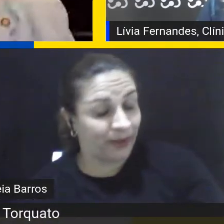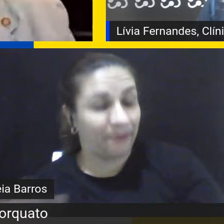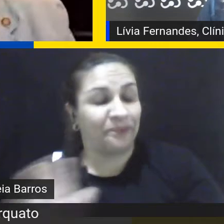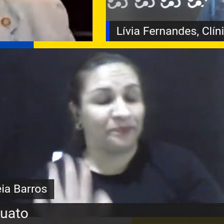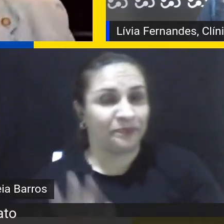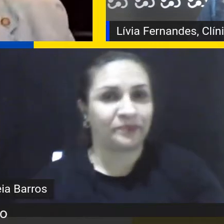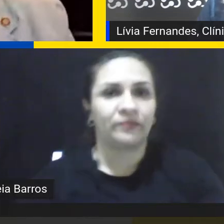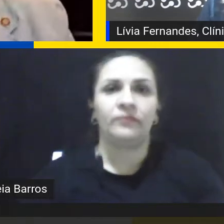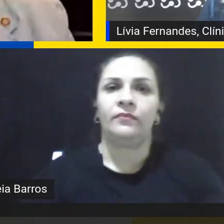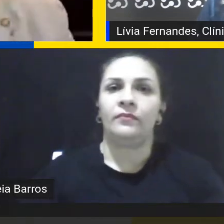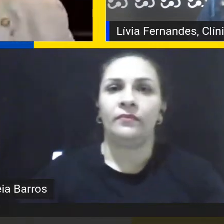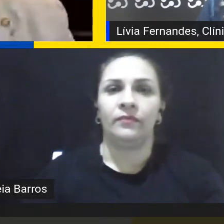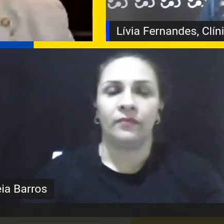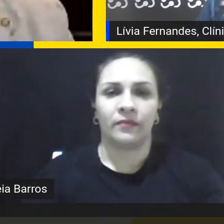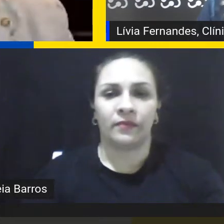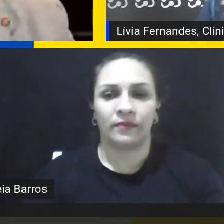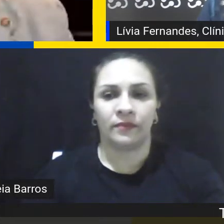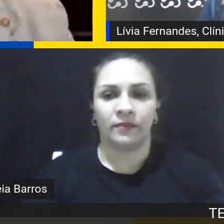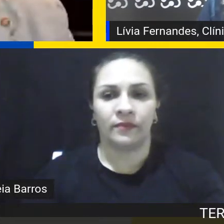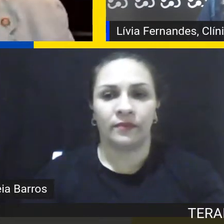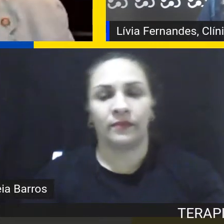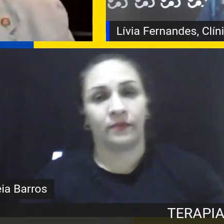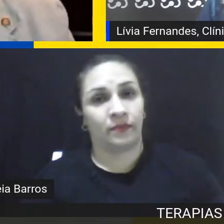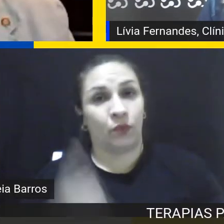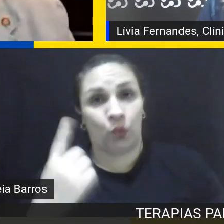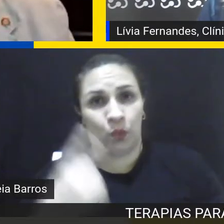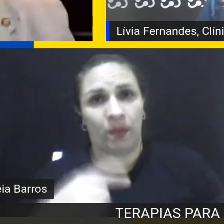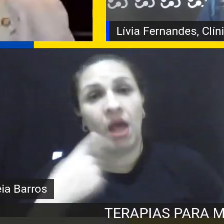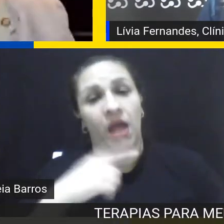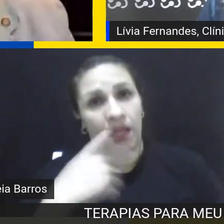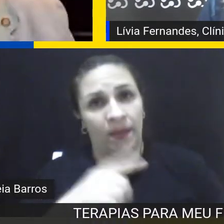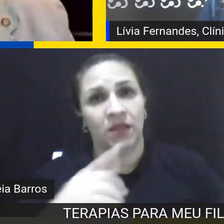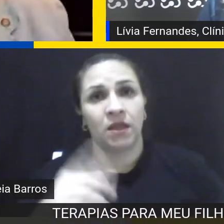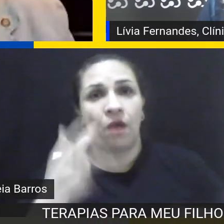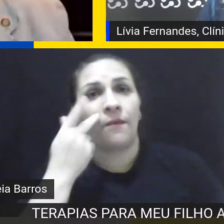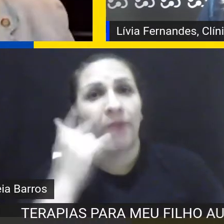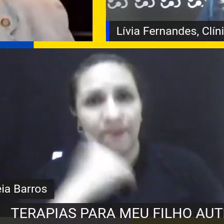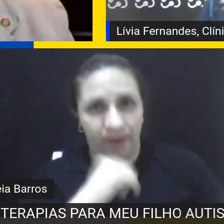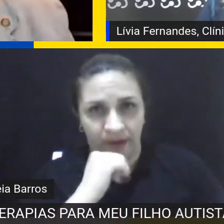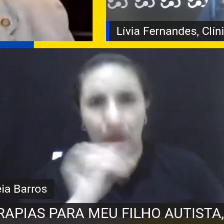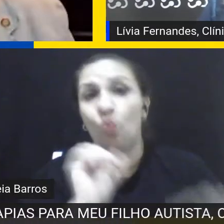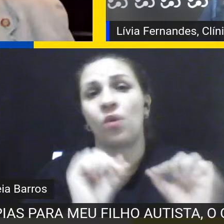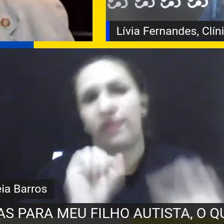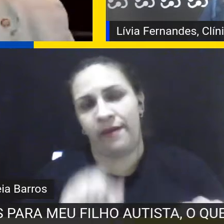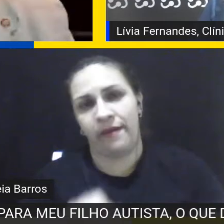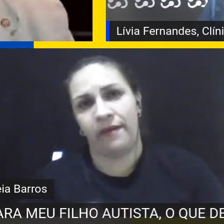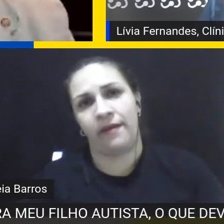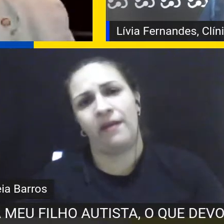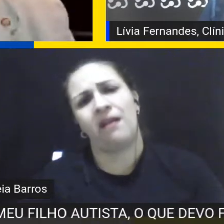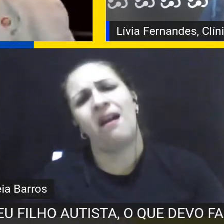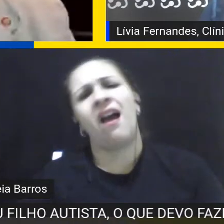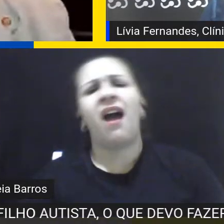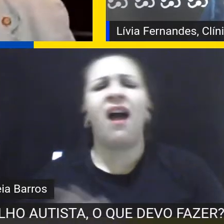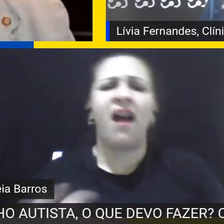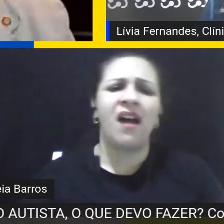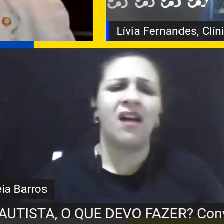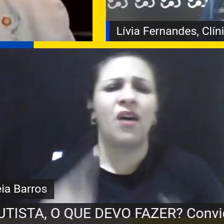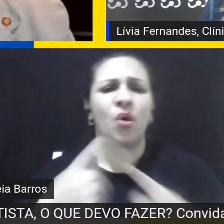uma das de queixas dos pais era justamente, porque meu